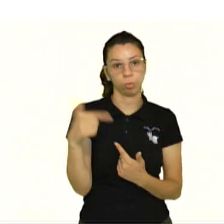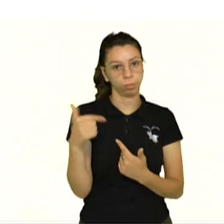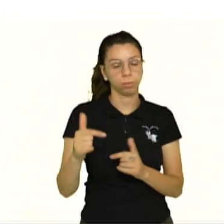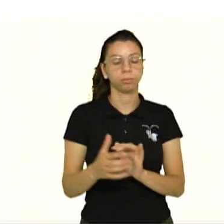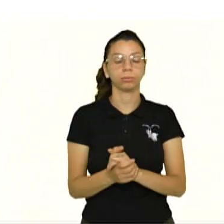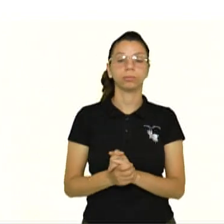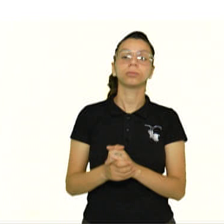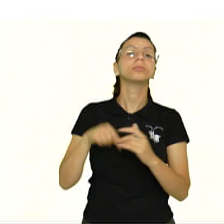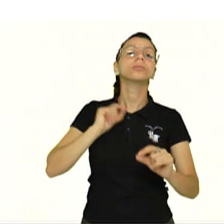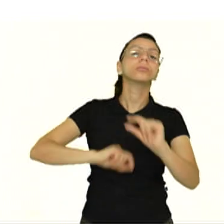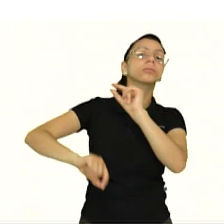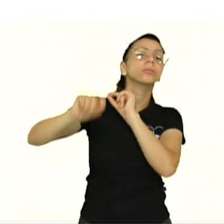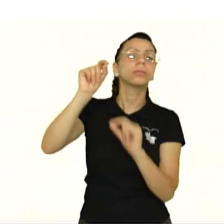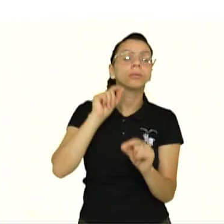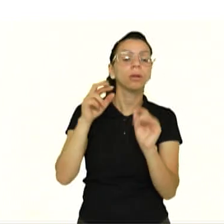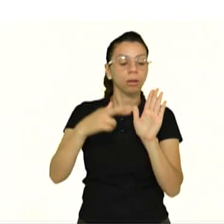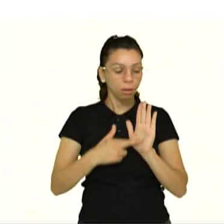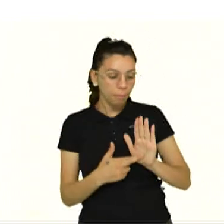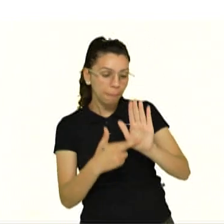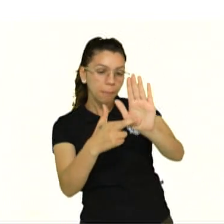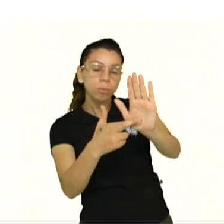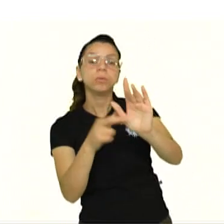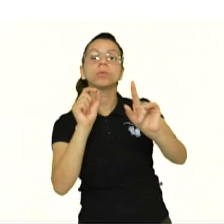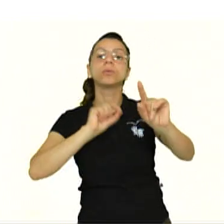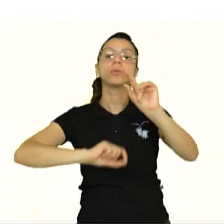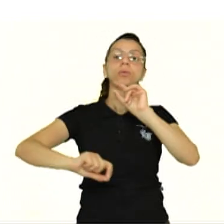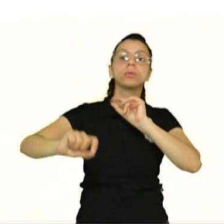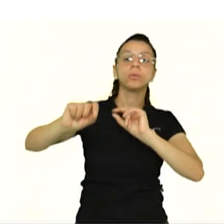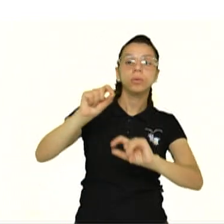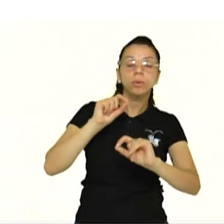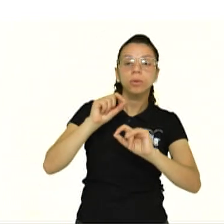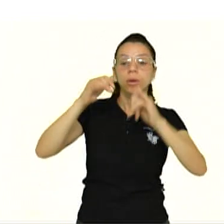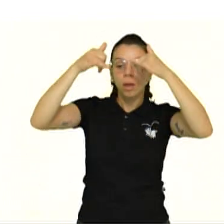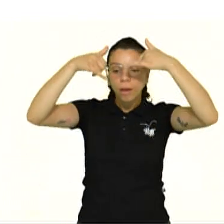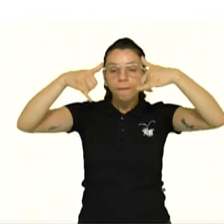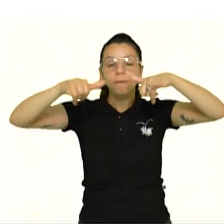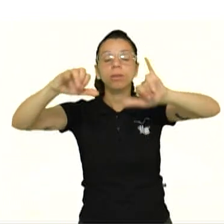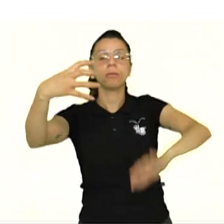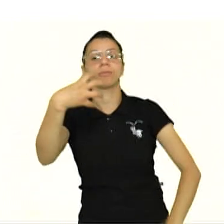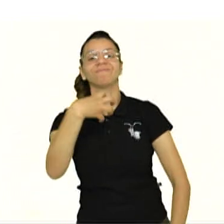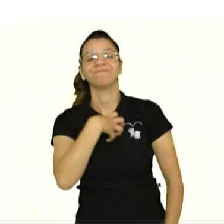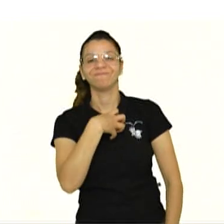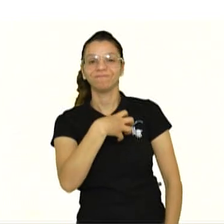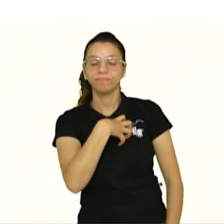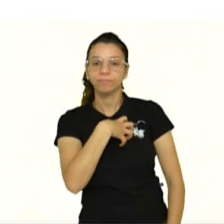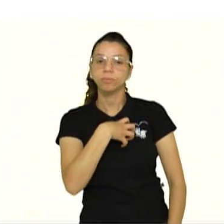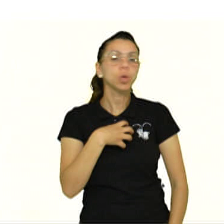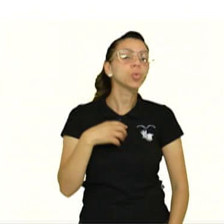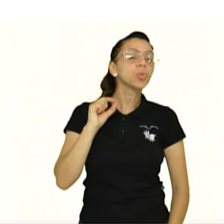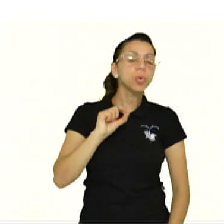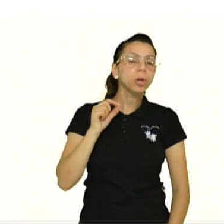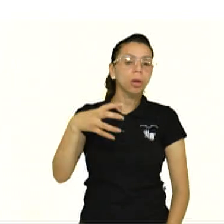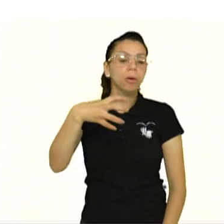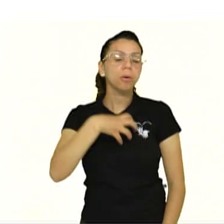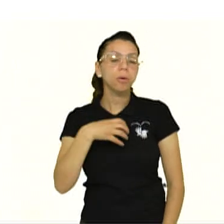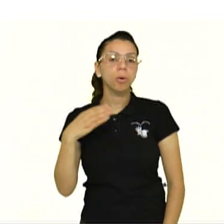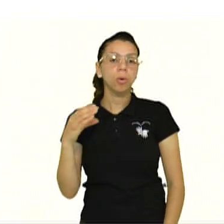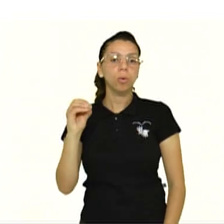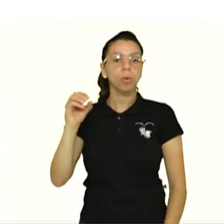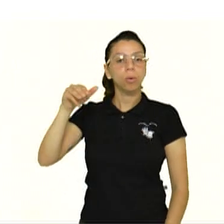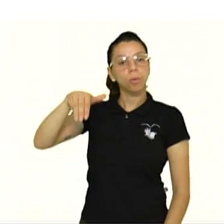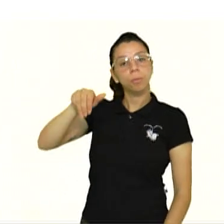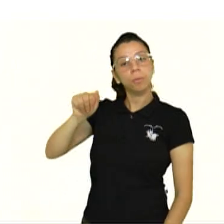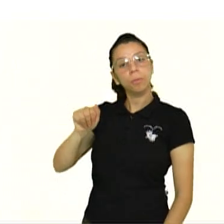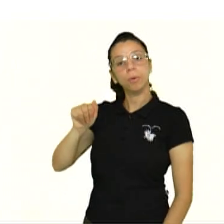ela busca pela representação, evitando a comoção. O que é essa comoção? A